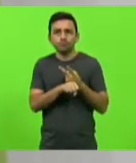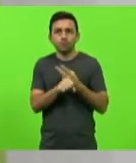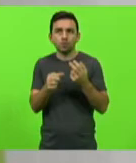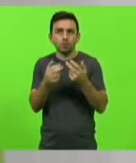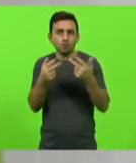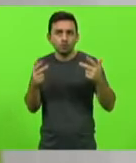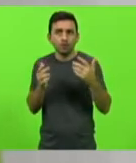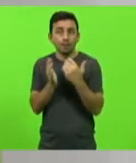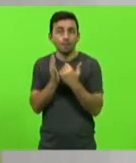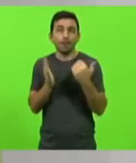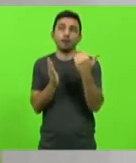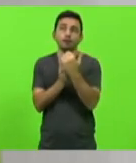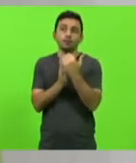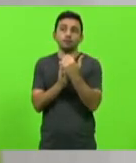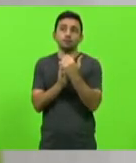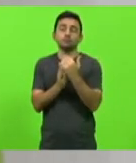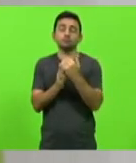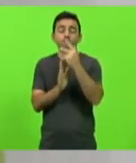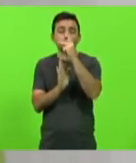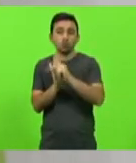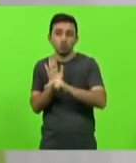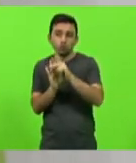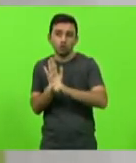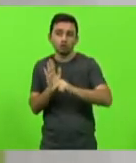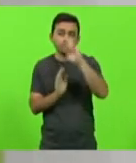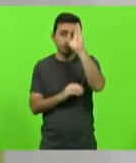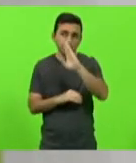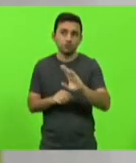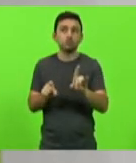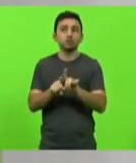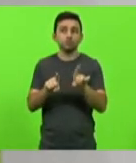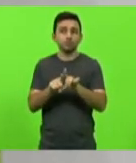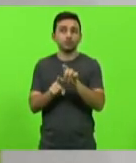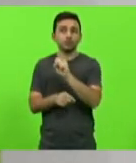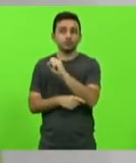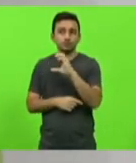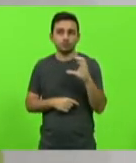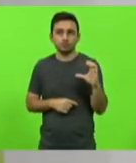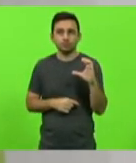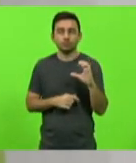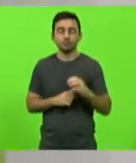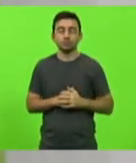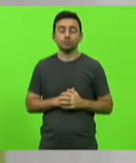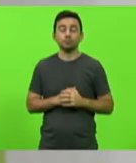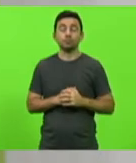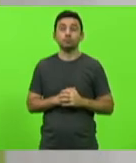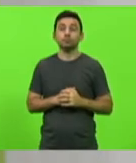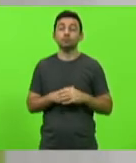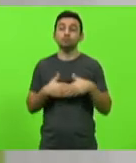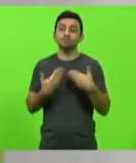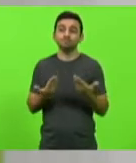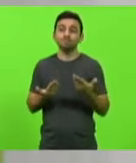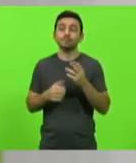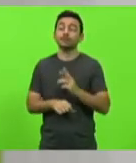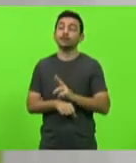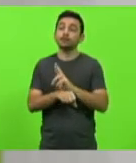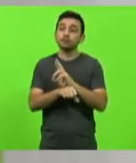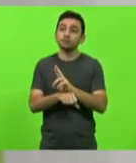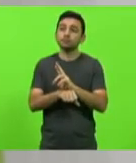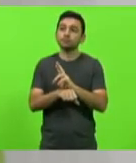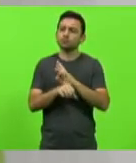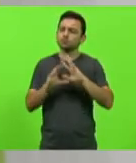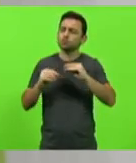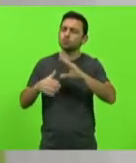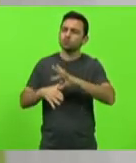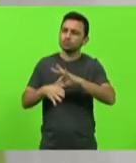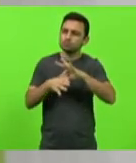a nível de Brasil e de Santa Catarina. Então, em nome das nossas lideranças,